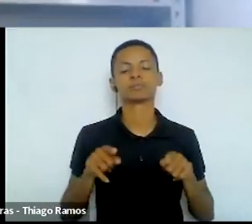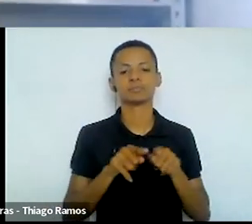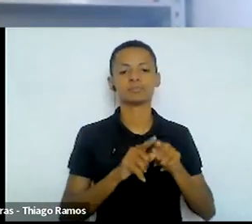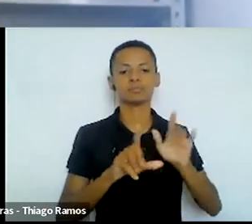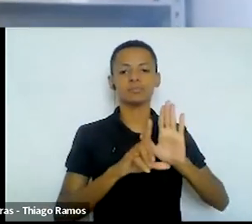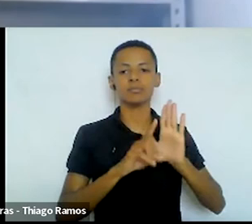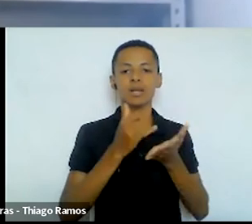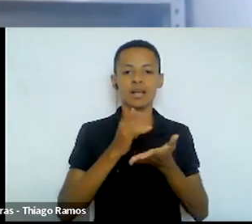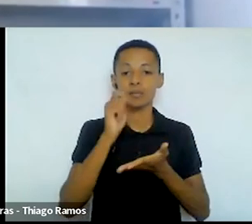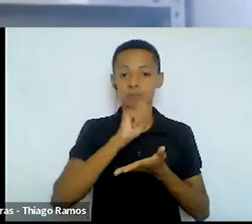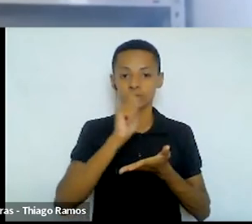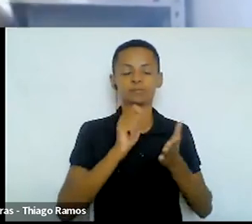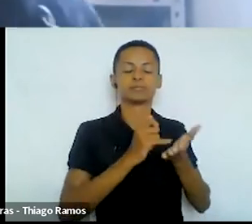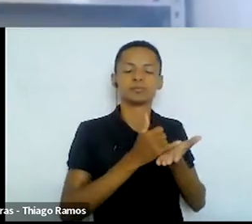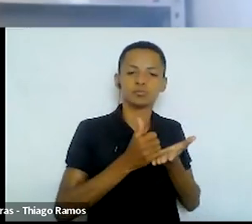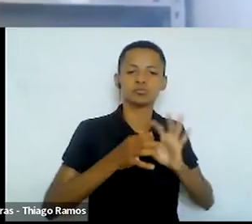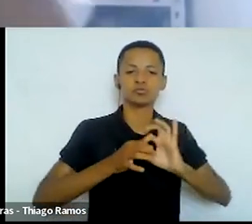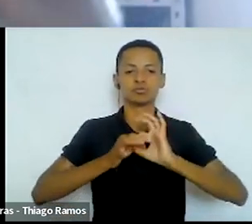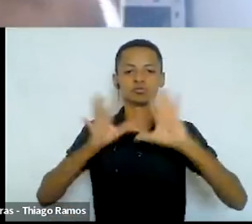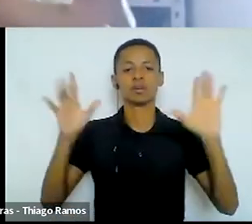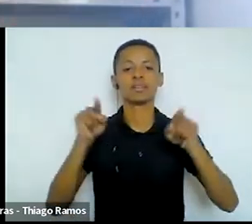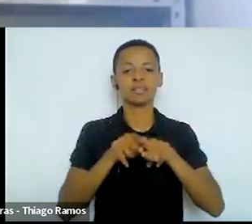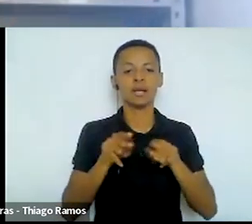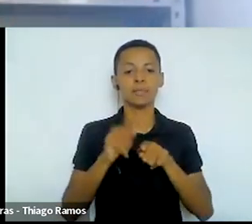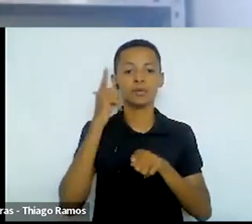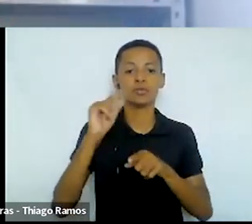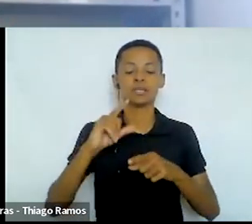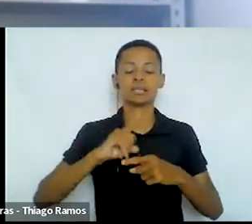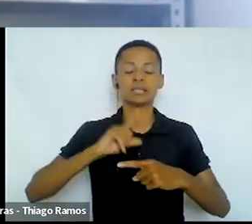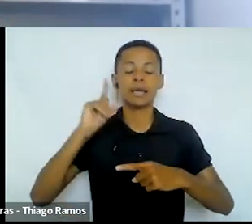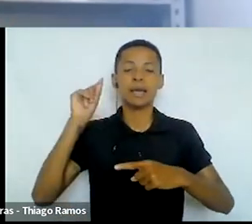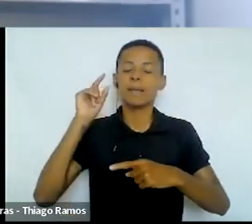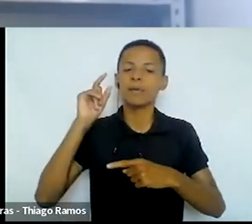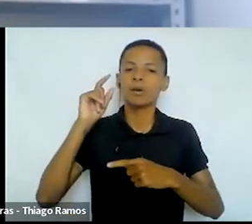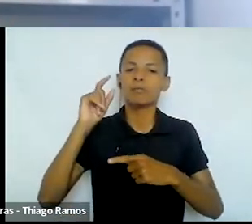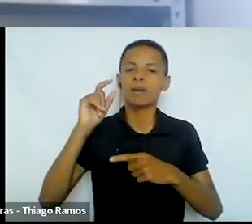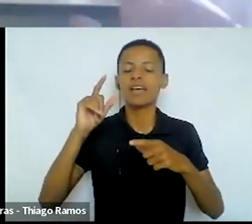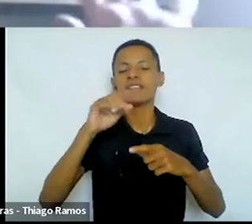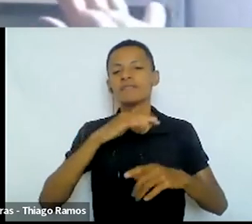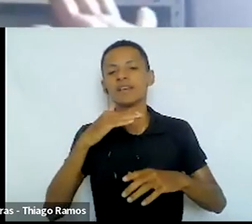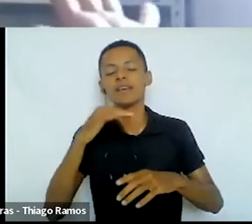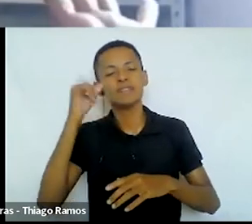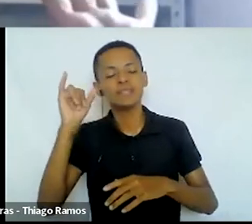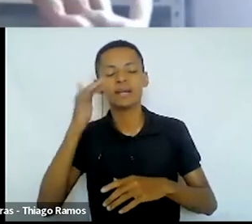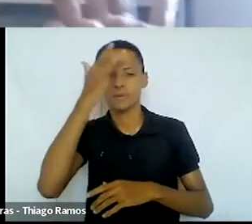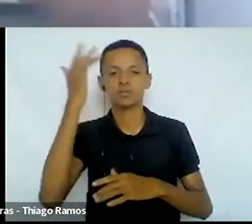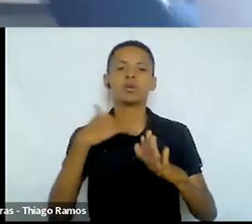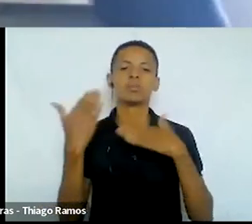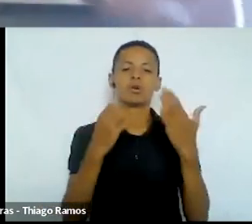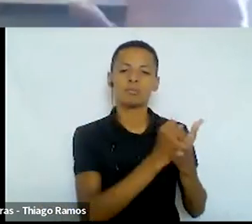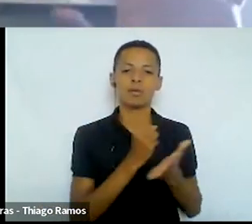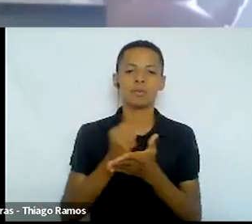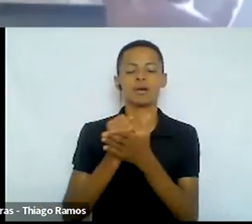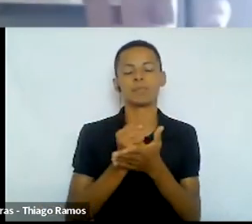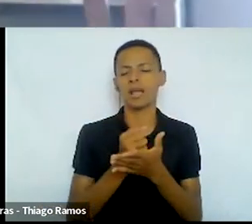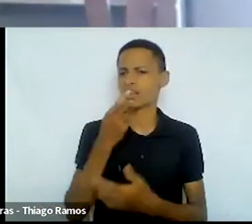da maconha e regulamentação das drogas como forma de impedir o encarceramento em massa e a morte de pessoas pobres na periferia, ela diz não, porque